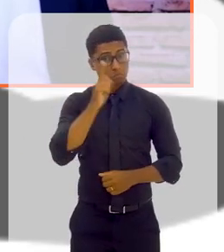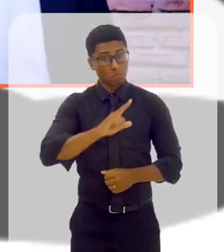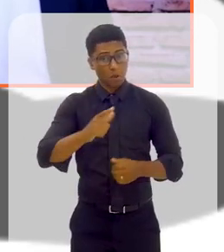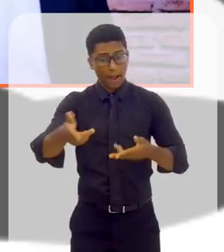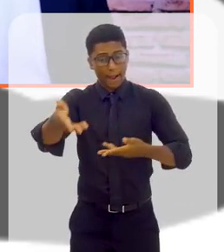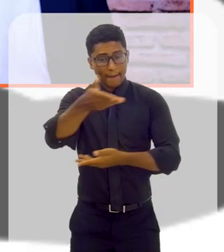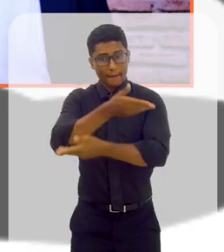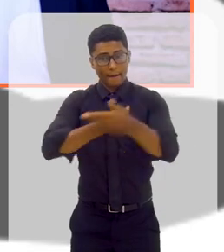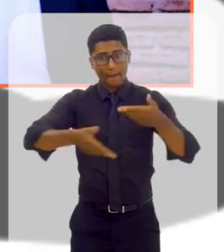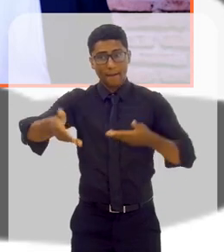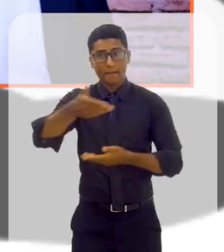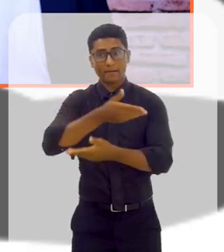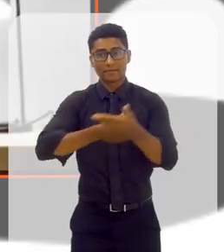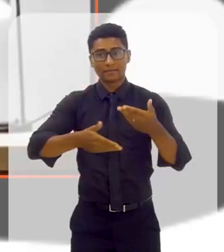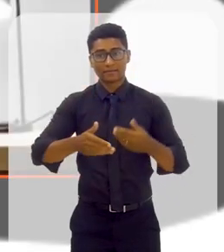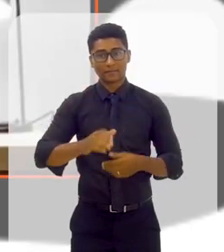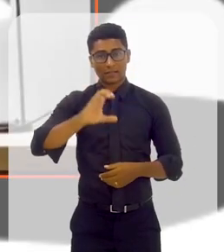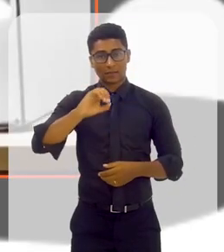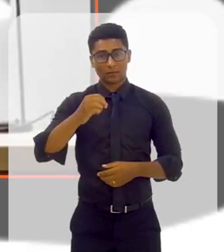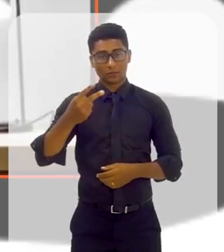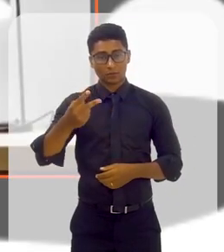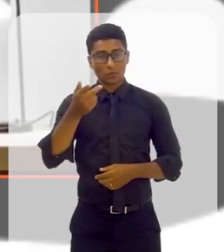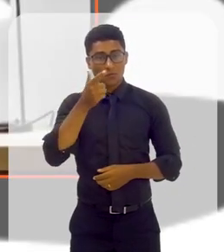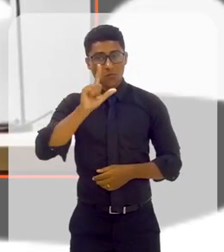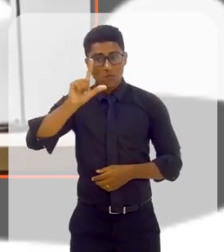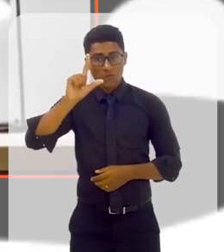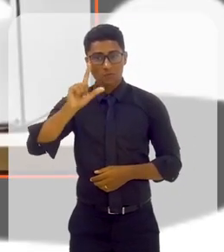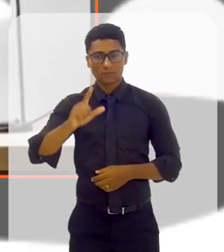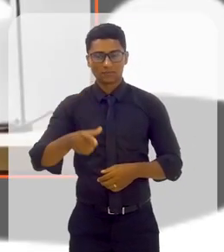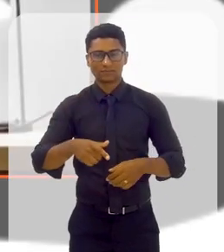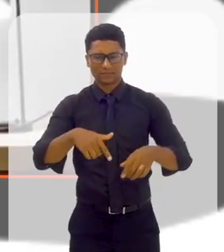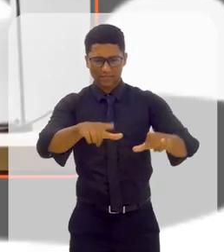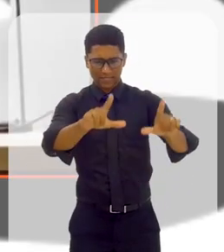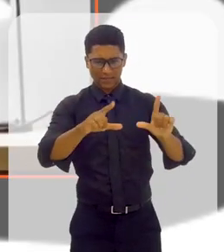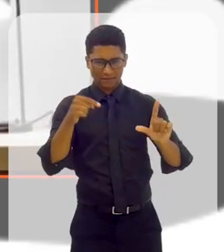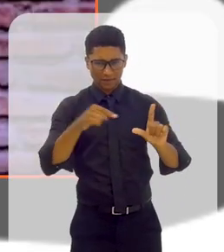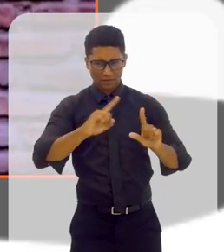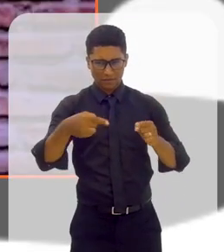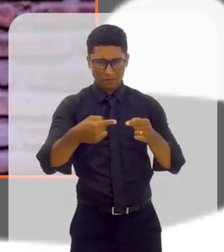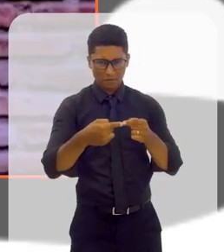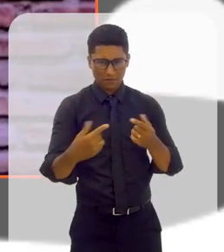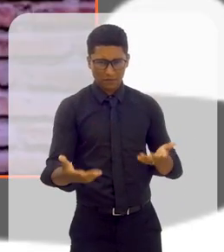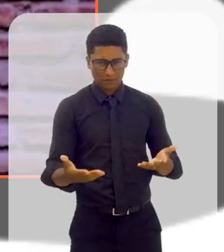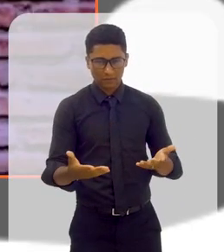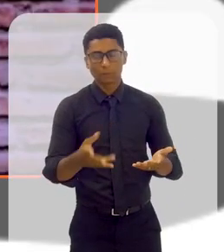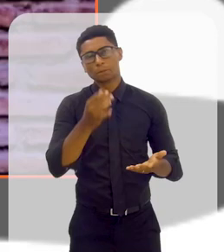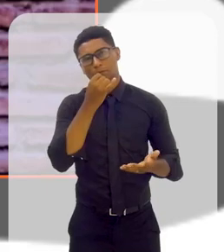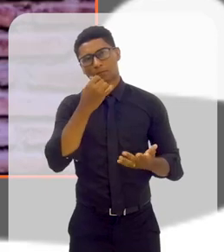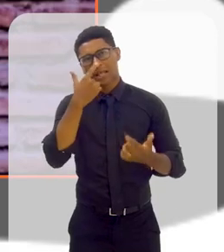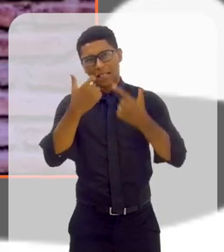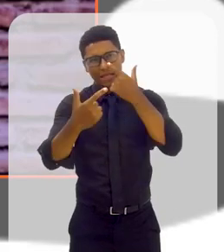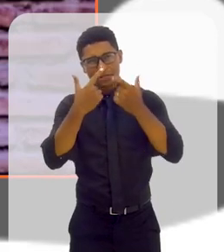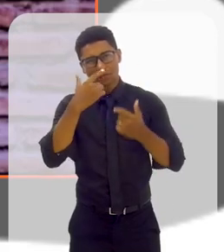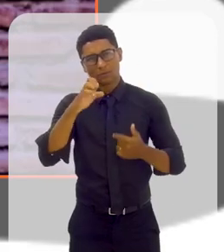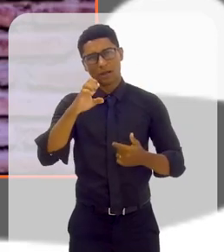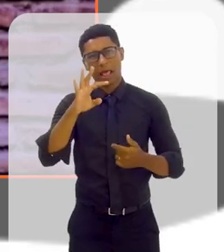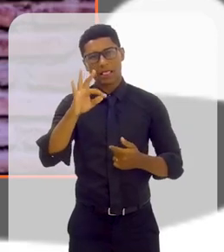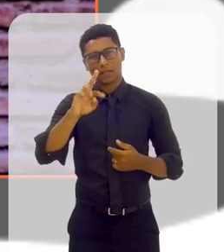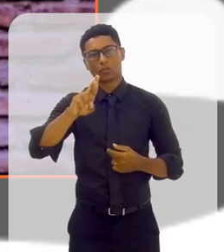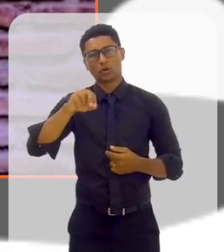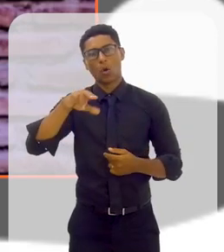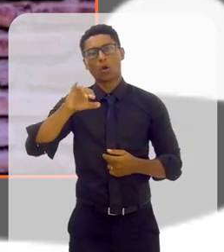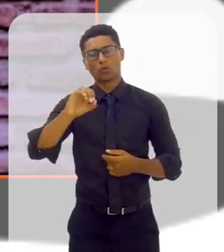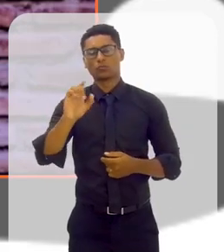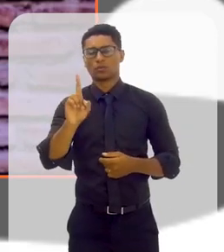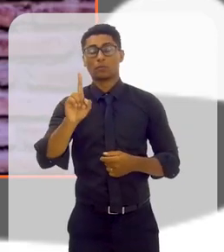você trocou em crédito carbono, é isso? Quer dizer, esse certificado, ele se refere a isso? Na questão do lixo eletrônico, não. Você vai simplesmente